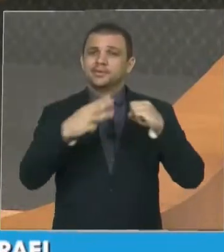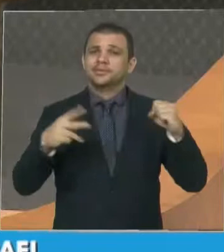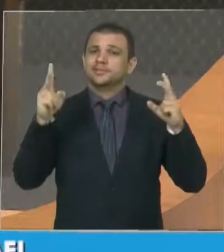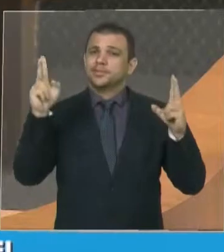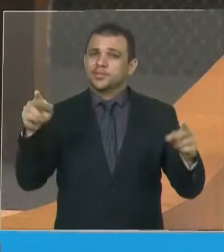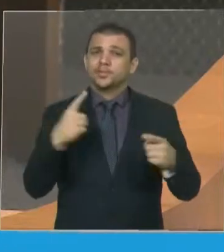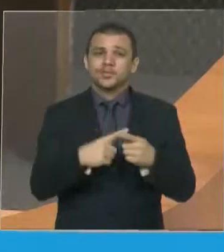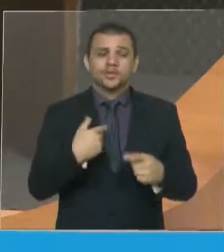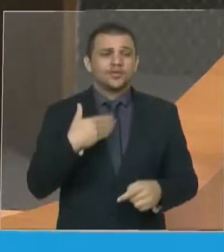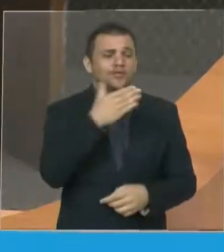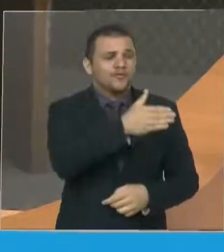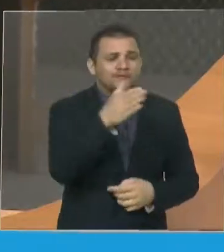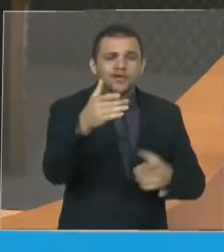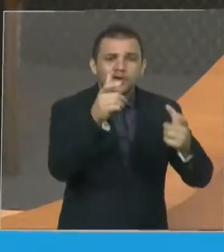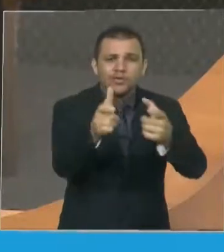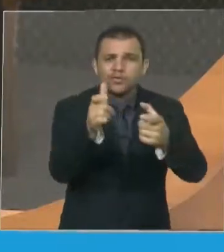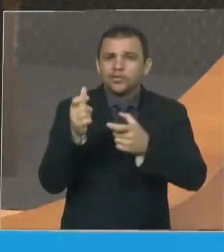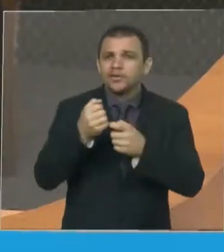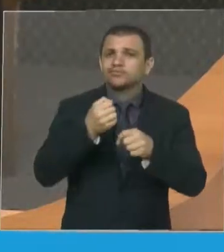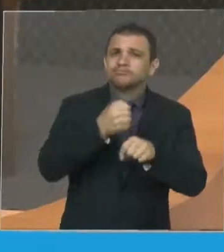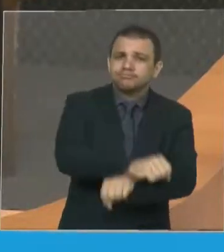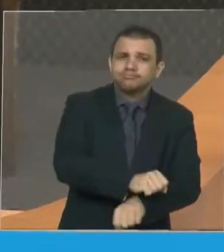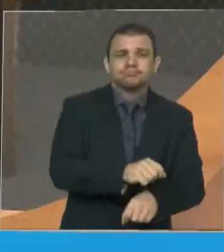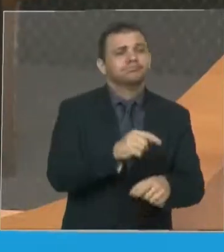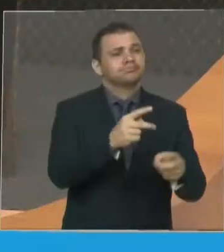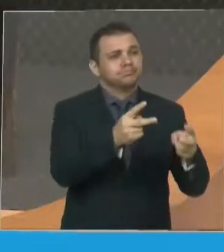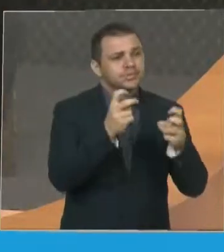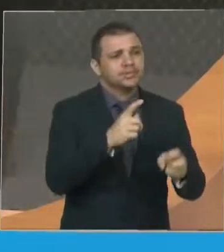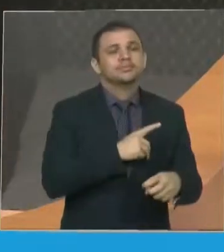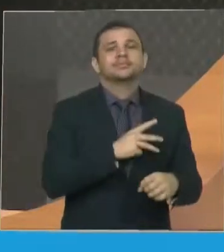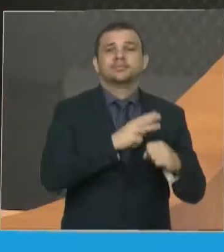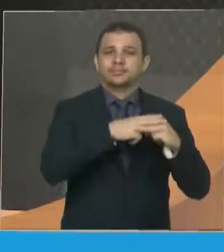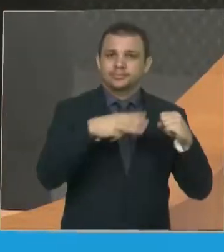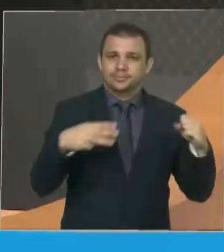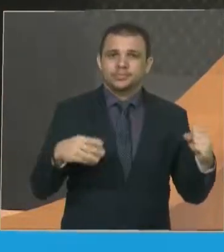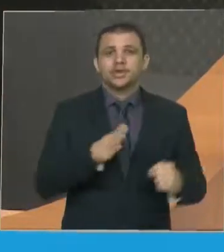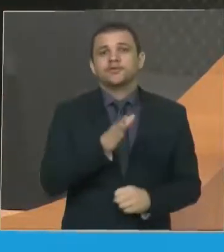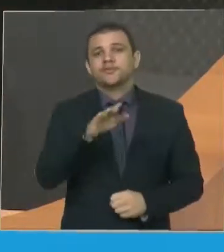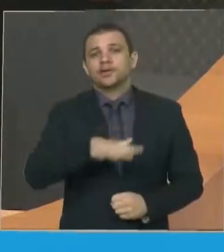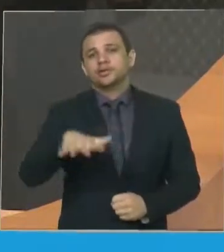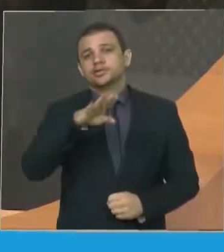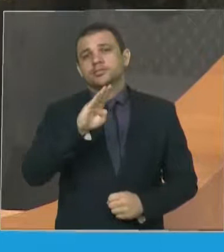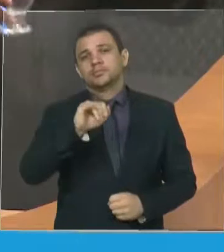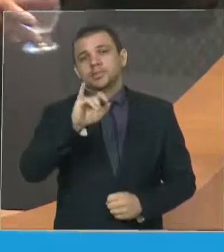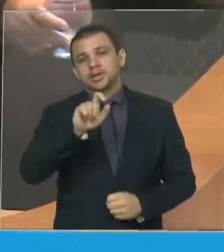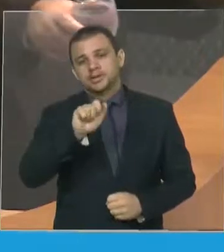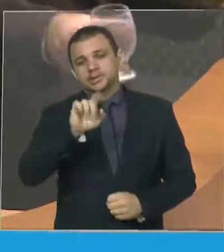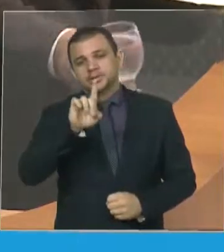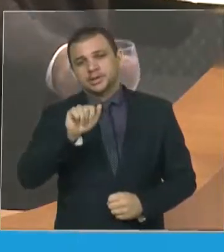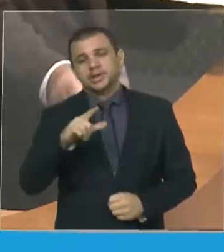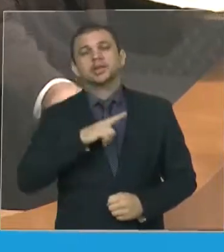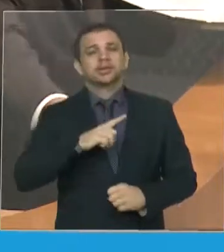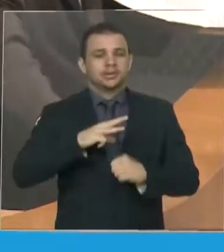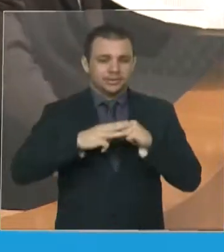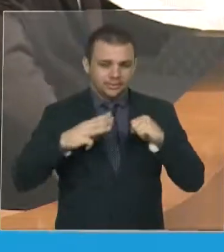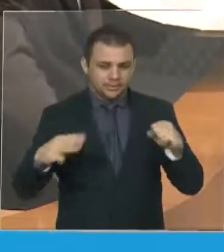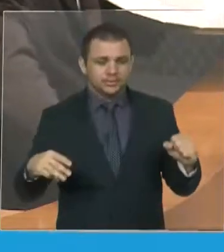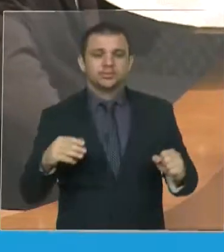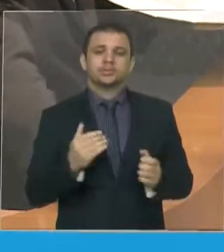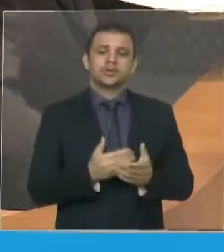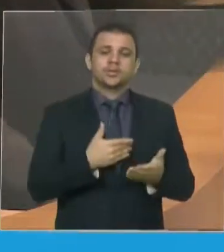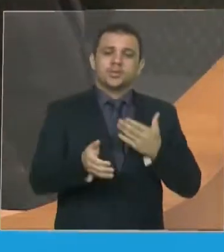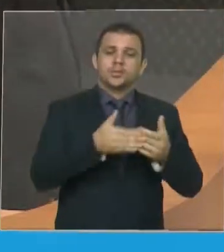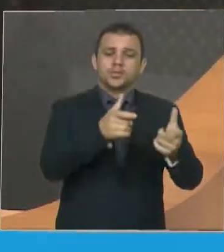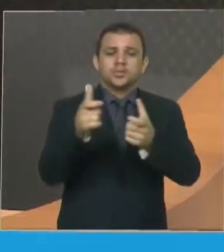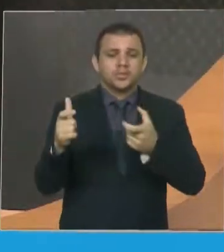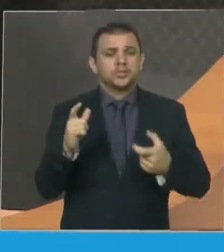na Baixada Maranhense, o SEBRAE está presente. Eu vou fazer qualquer ato, o SEBRAE está presente. Então, parabéns ao SEBRAE e parabéns